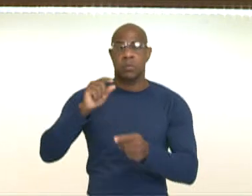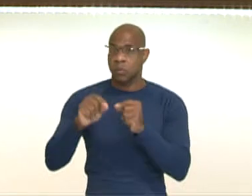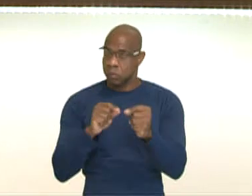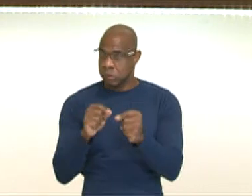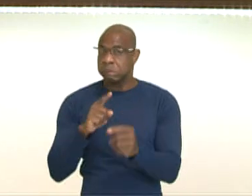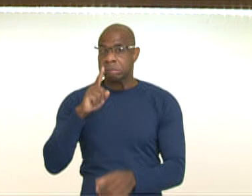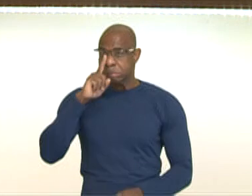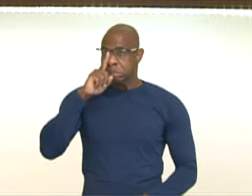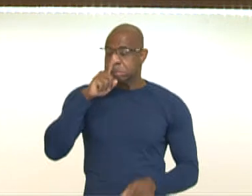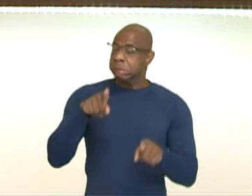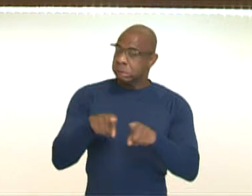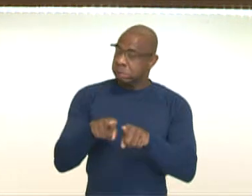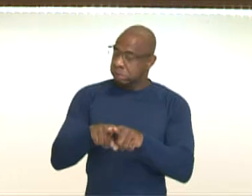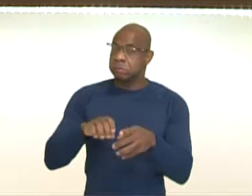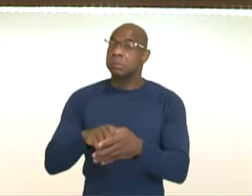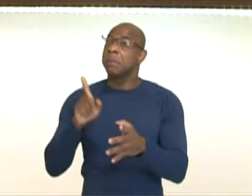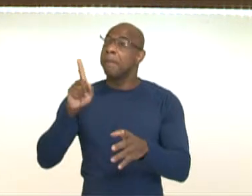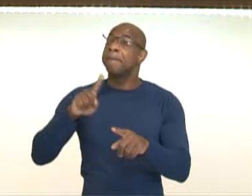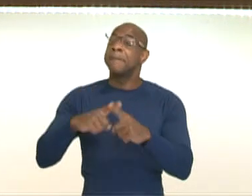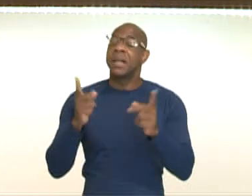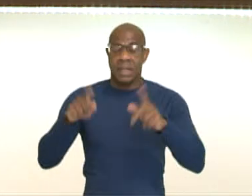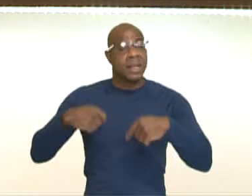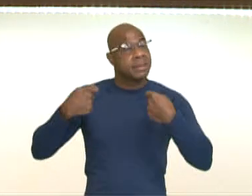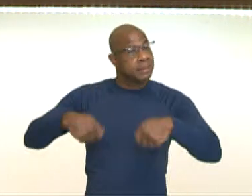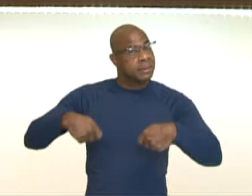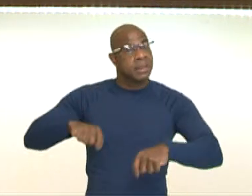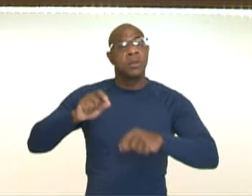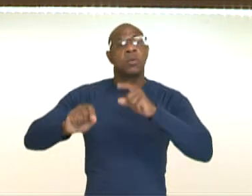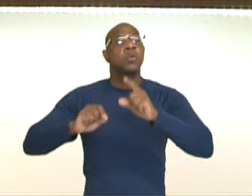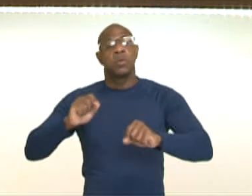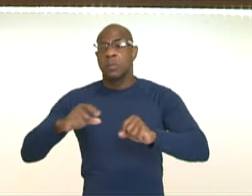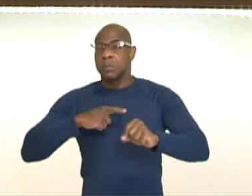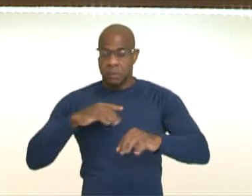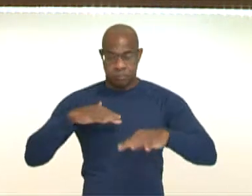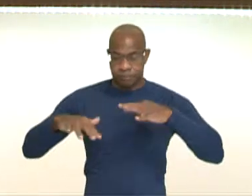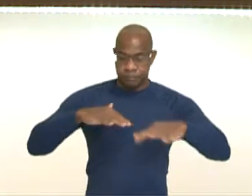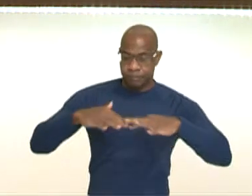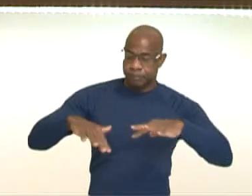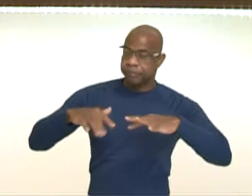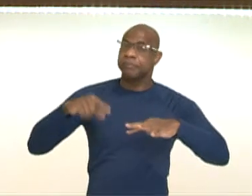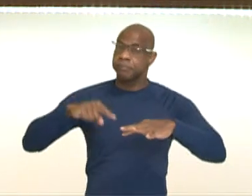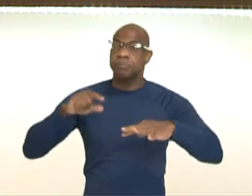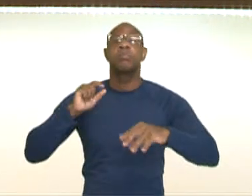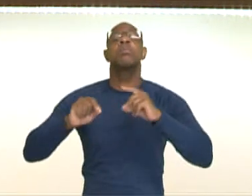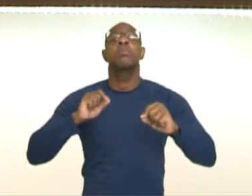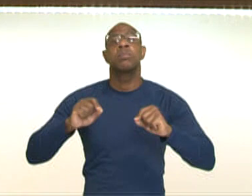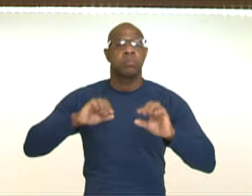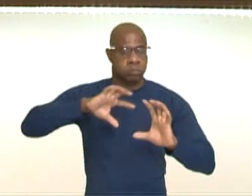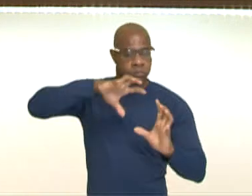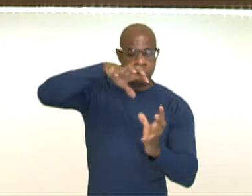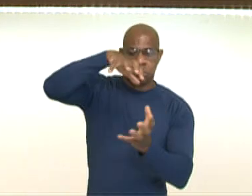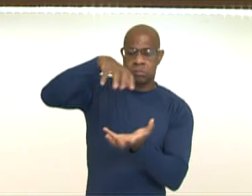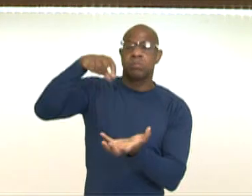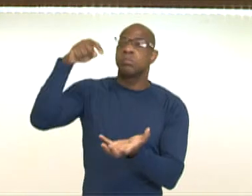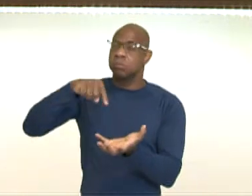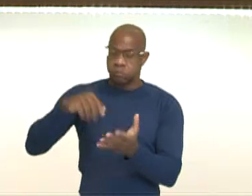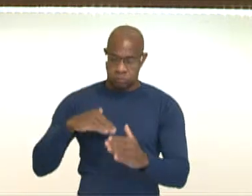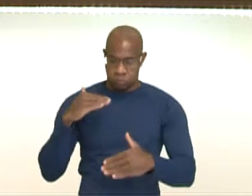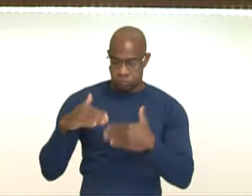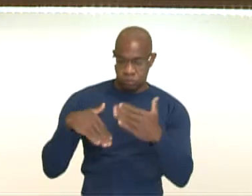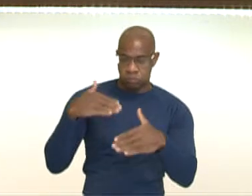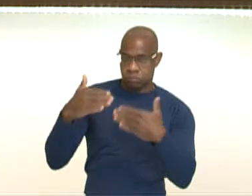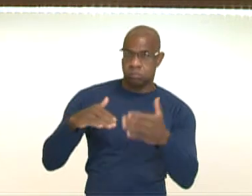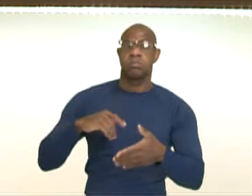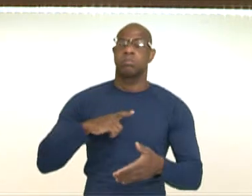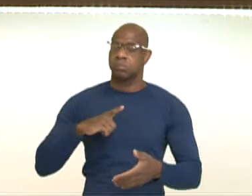agressivos, mas que são necessários para estabelecer essa movimentação que é decorrente da evolução do